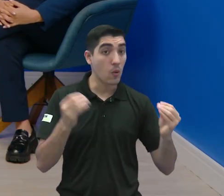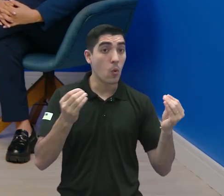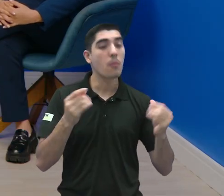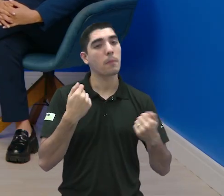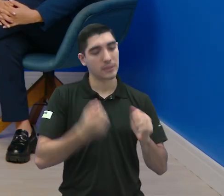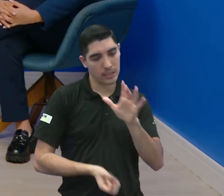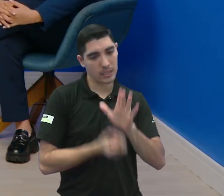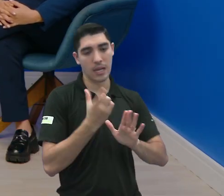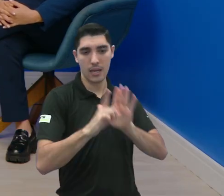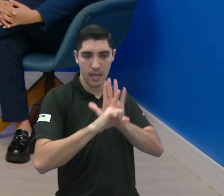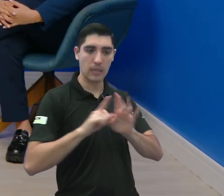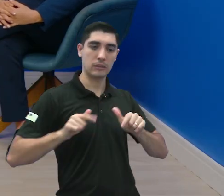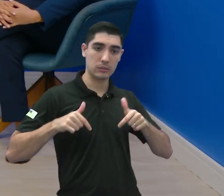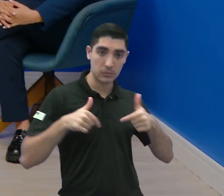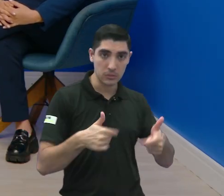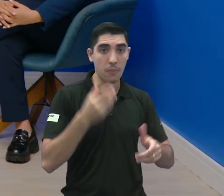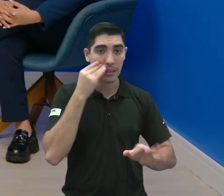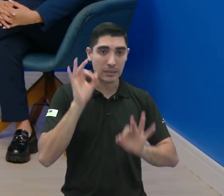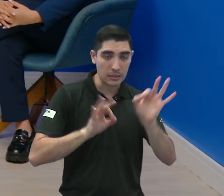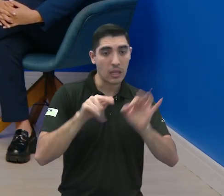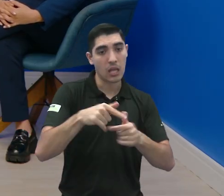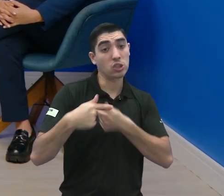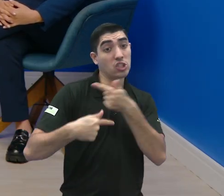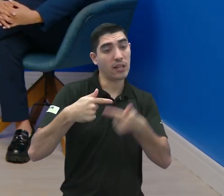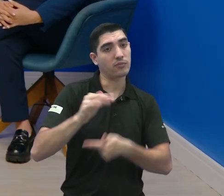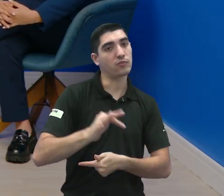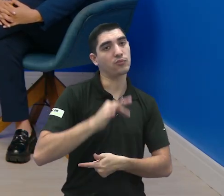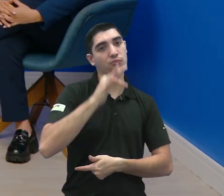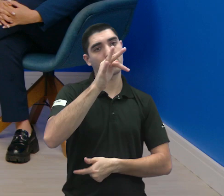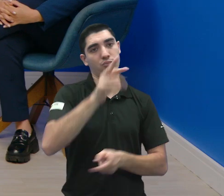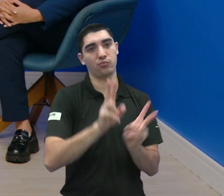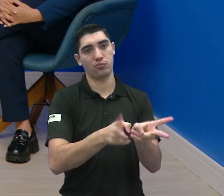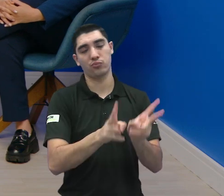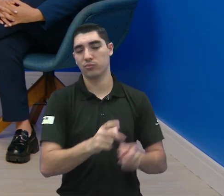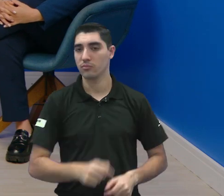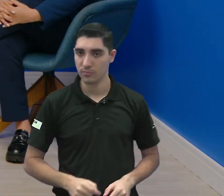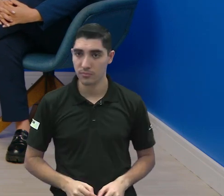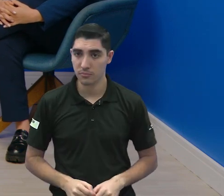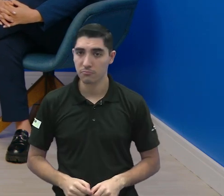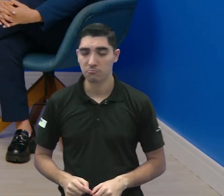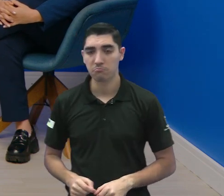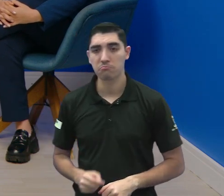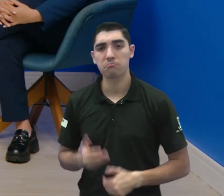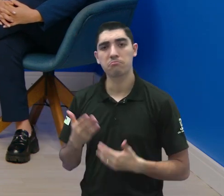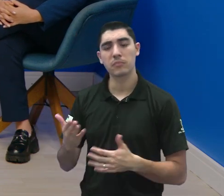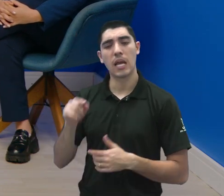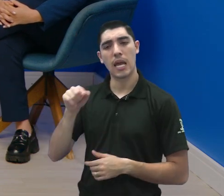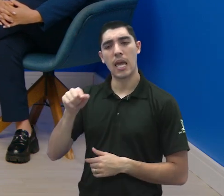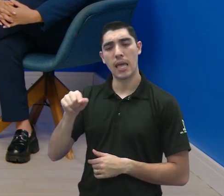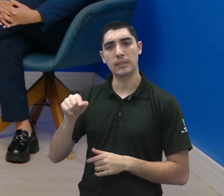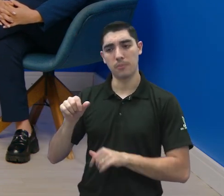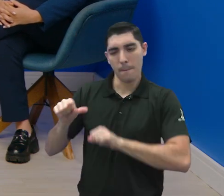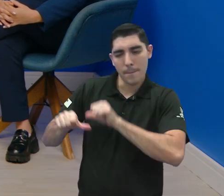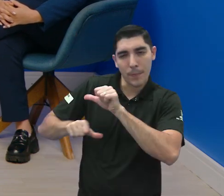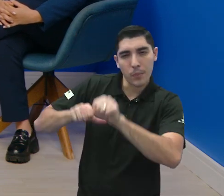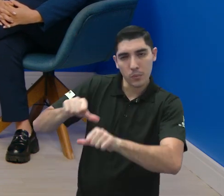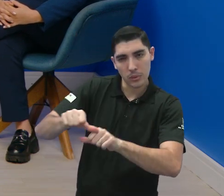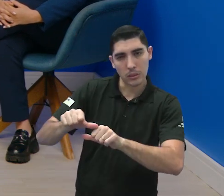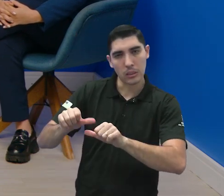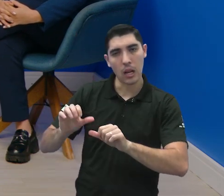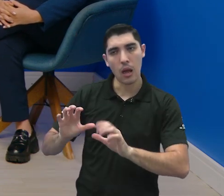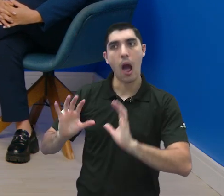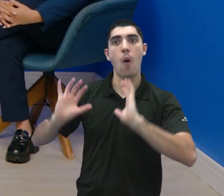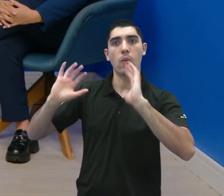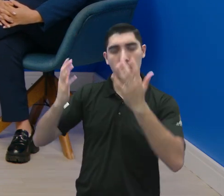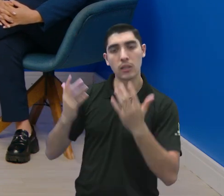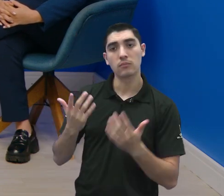específica para acompanhar uma tendência geracional. E na medida em que esse movimento vai acontecendo, né,